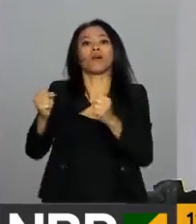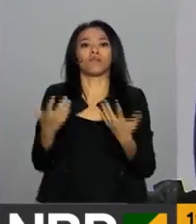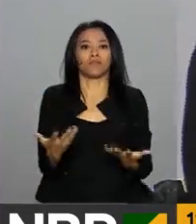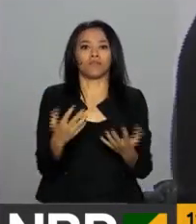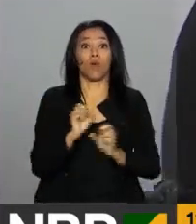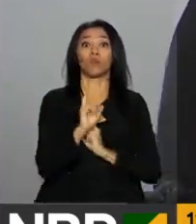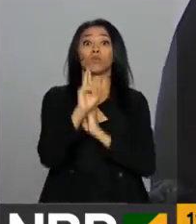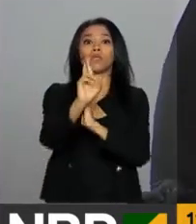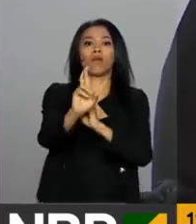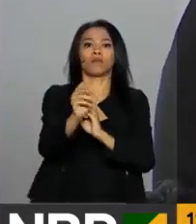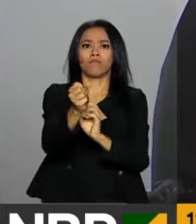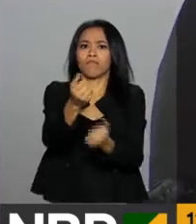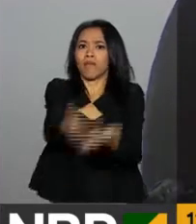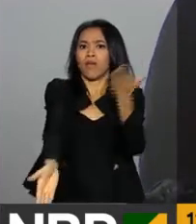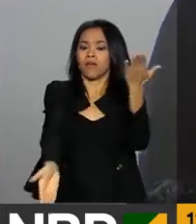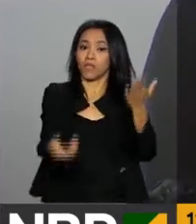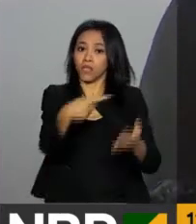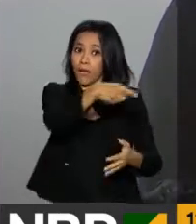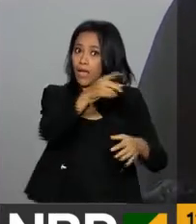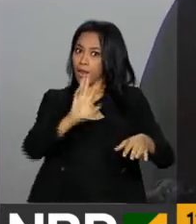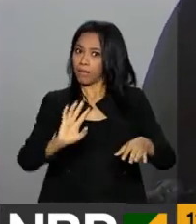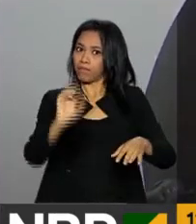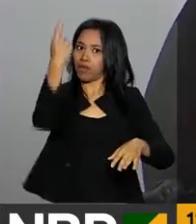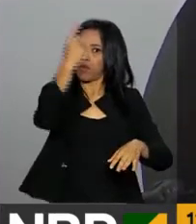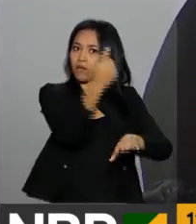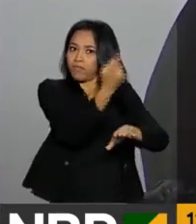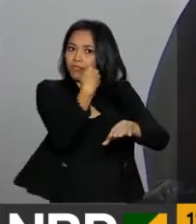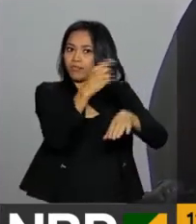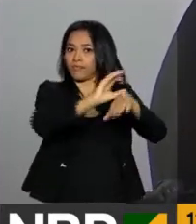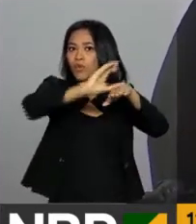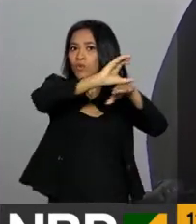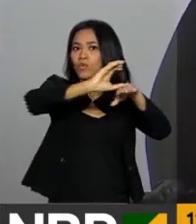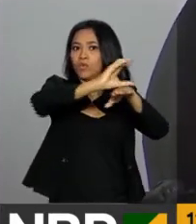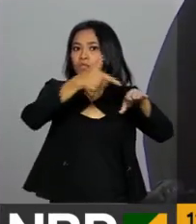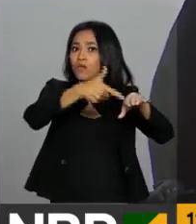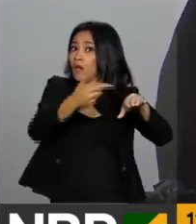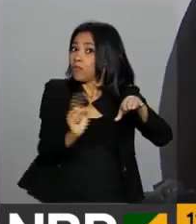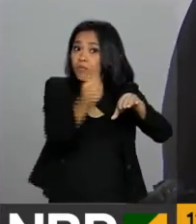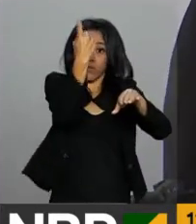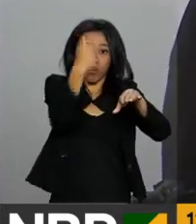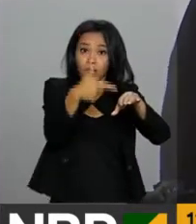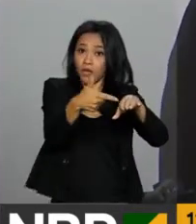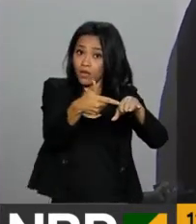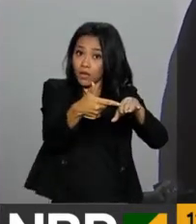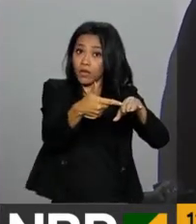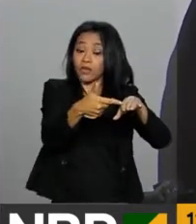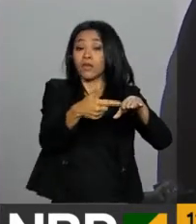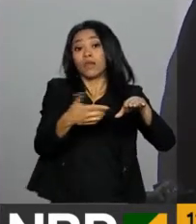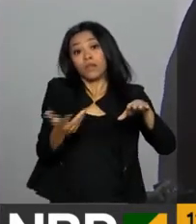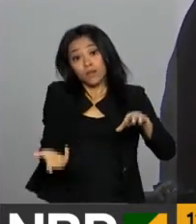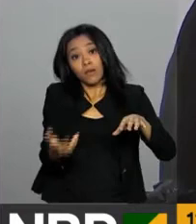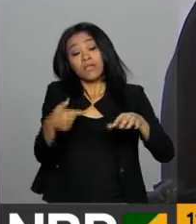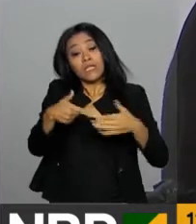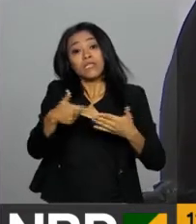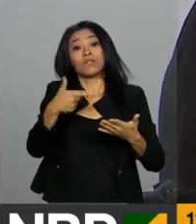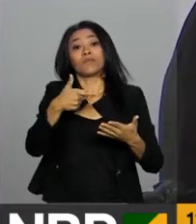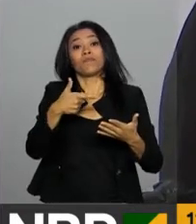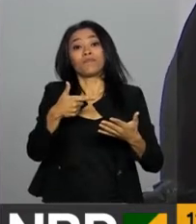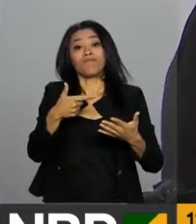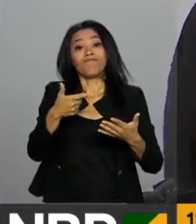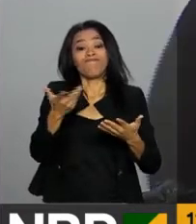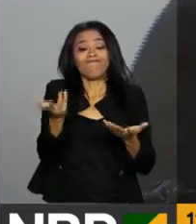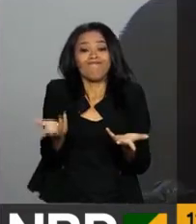como ele é ela a constituição é a primeira autoridade do estado mas freitas isto acaba de ruindo o fenômeno da